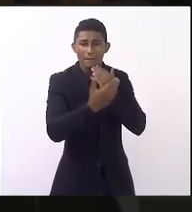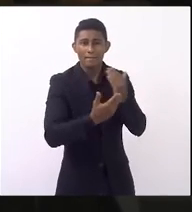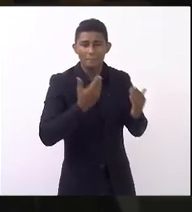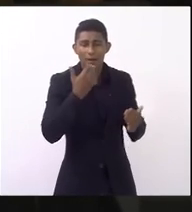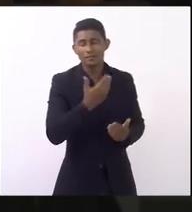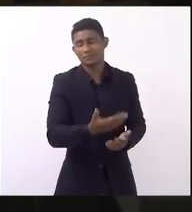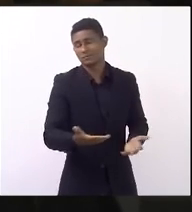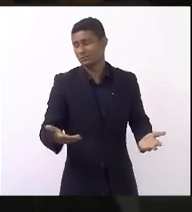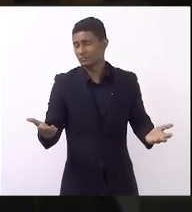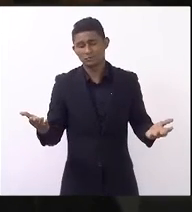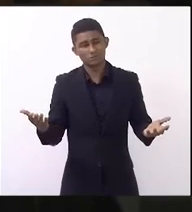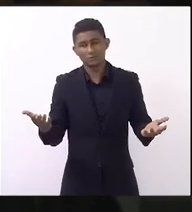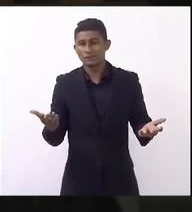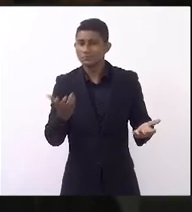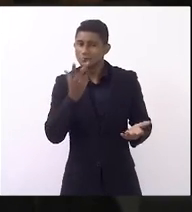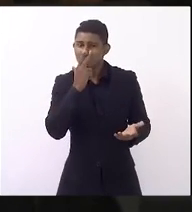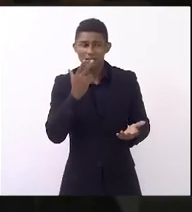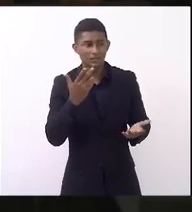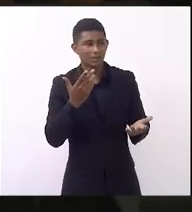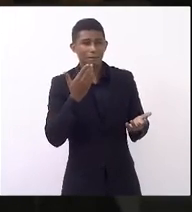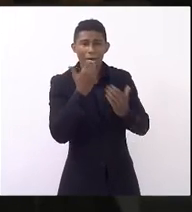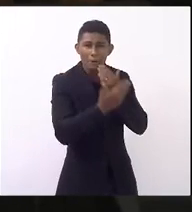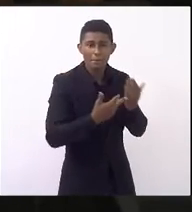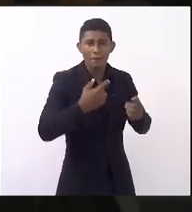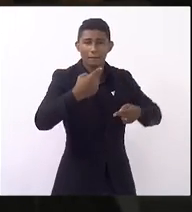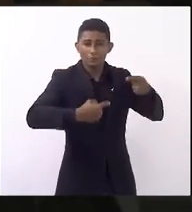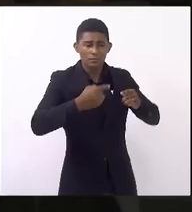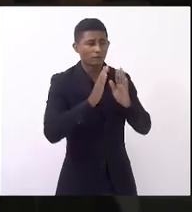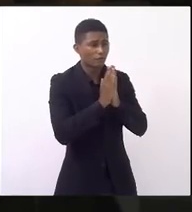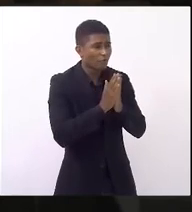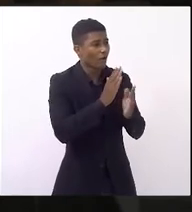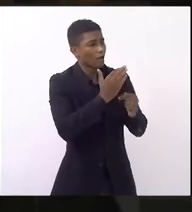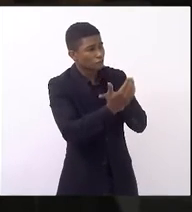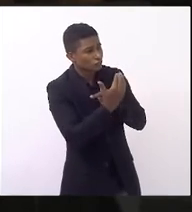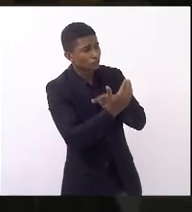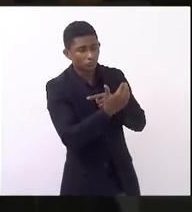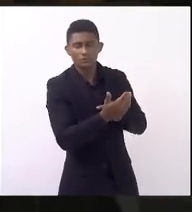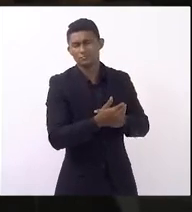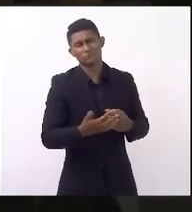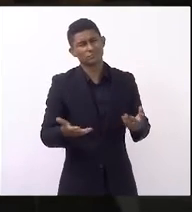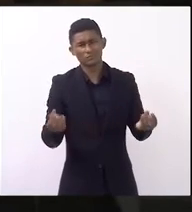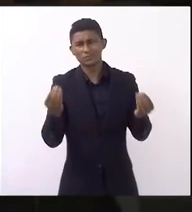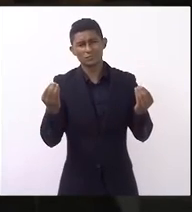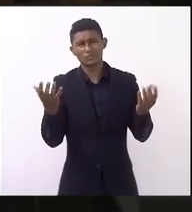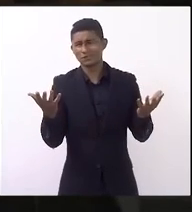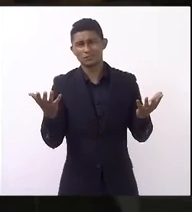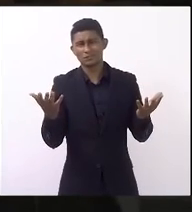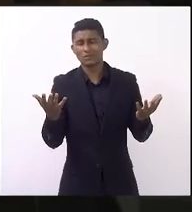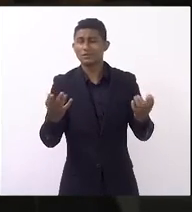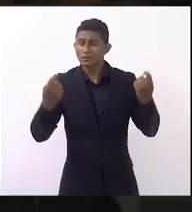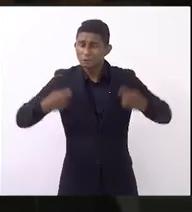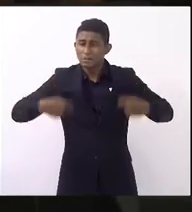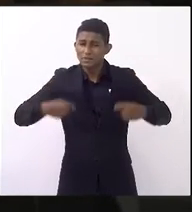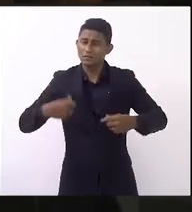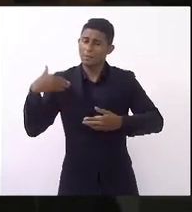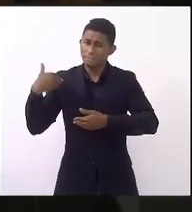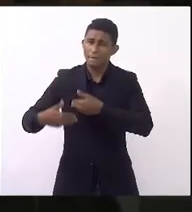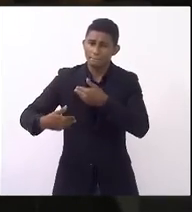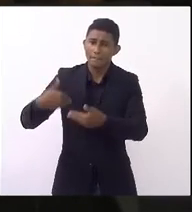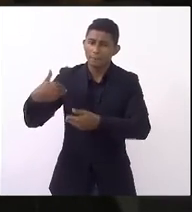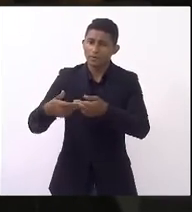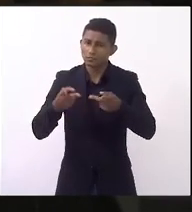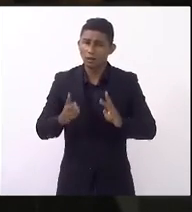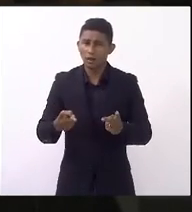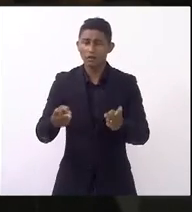uma intervenção política para captação de sufrágio. Isso tinha que ser sistemático. Plano